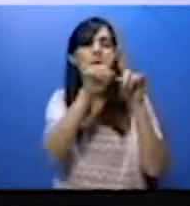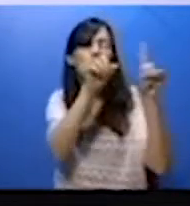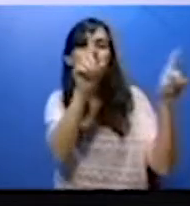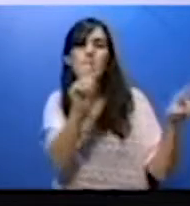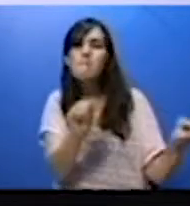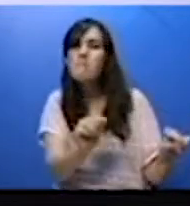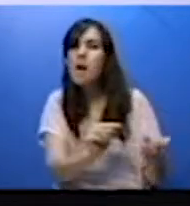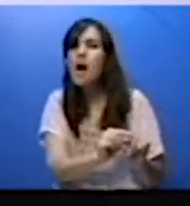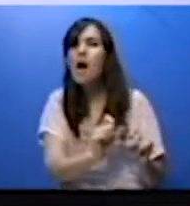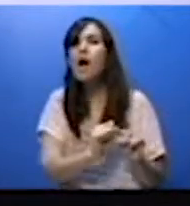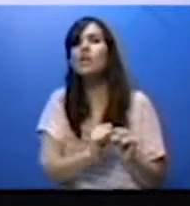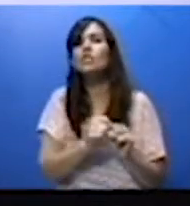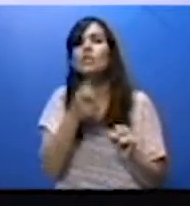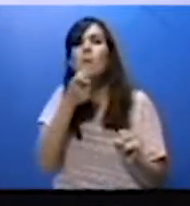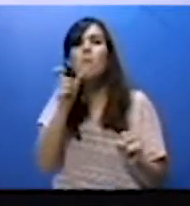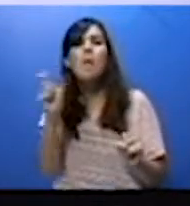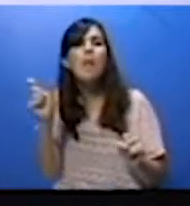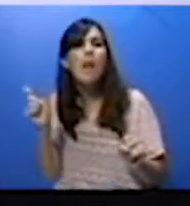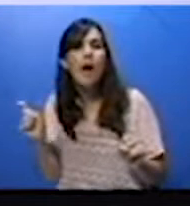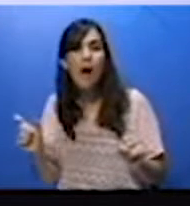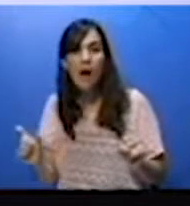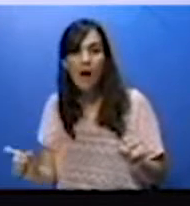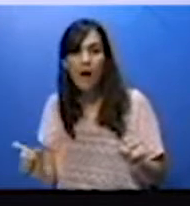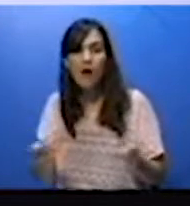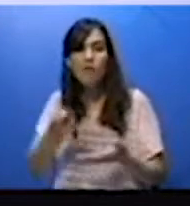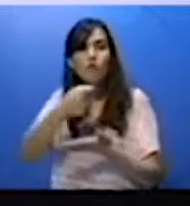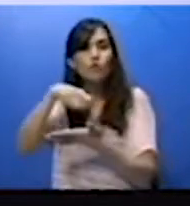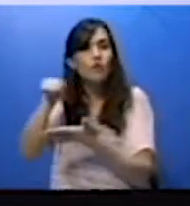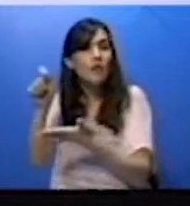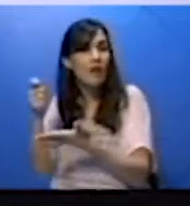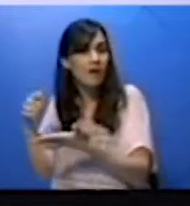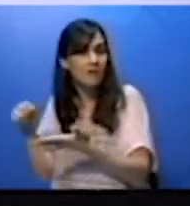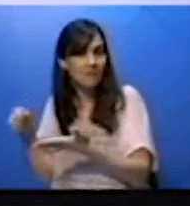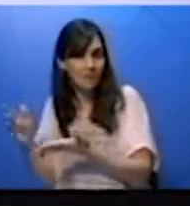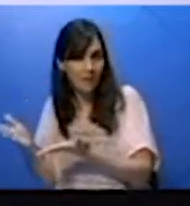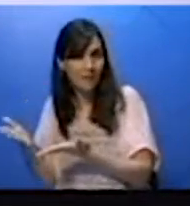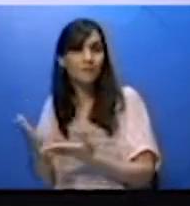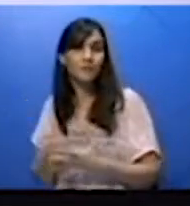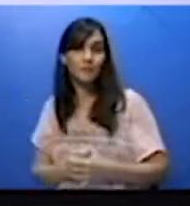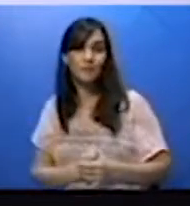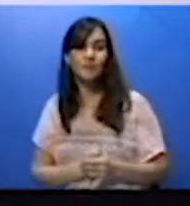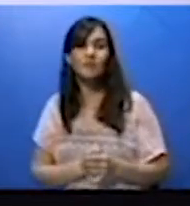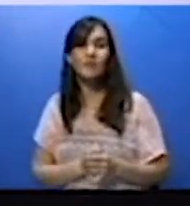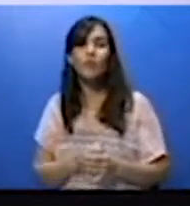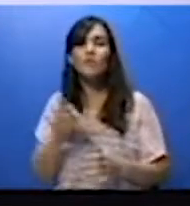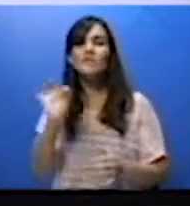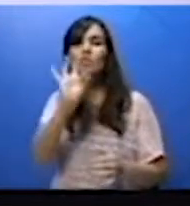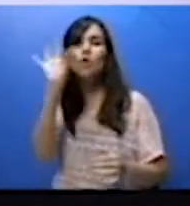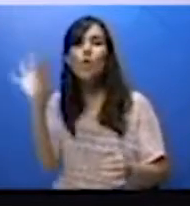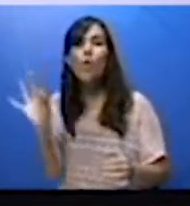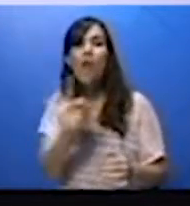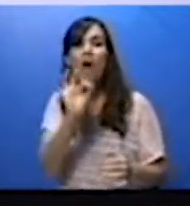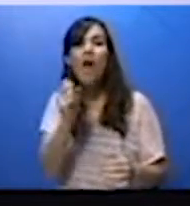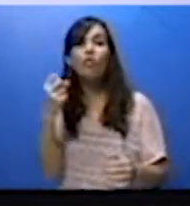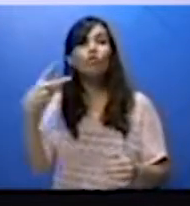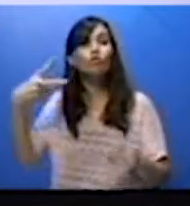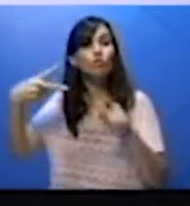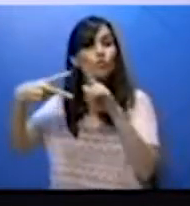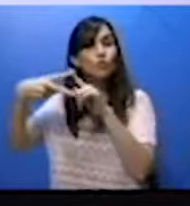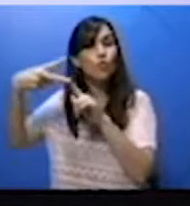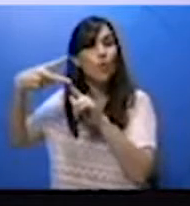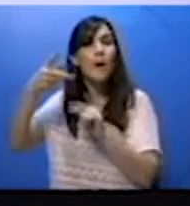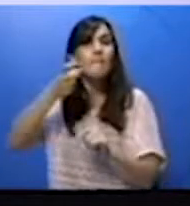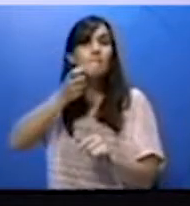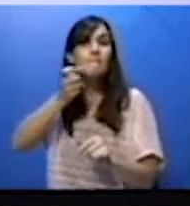da sequência que é muito importante tá então que eu vou pedir para ele circular duas palavras para mim nessa frase